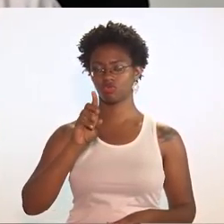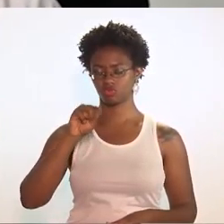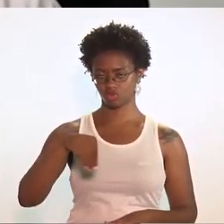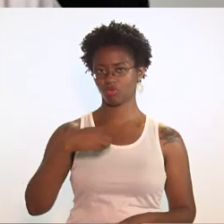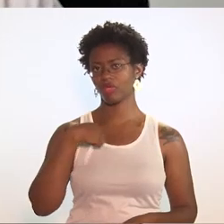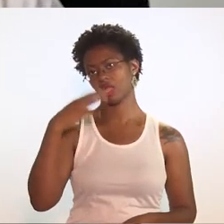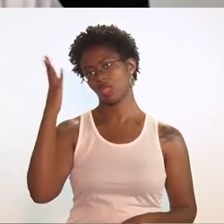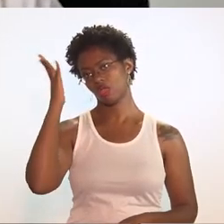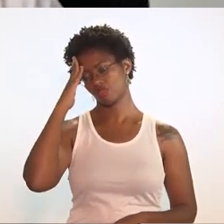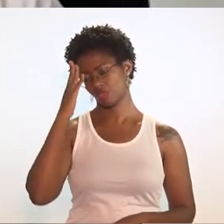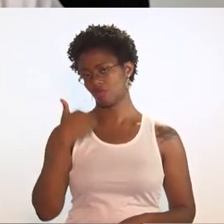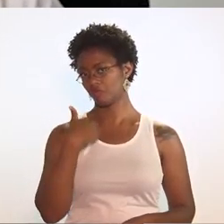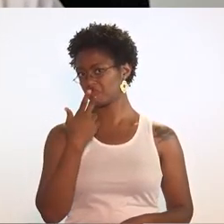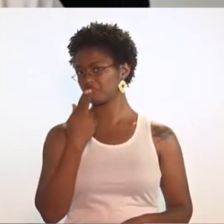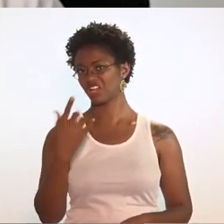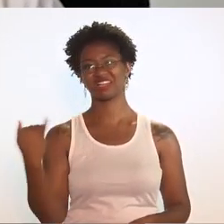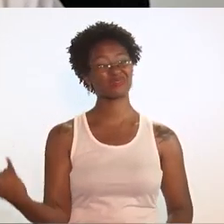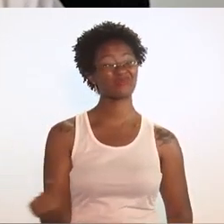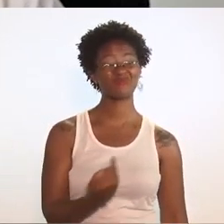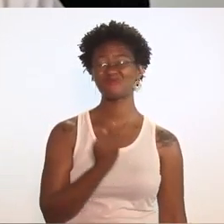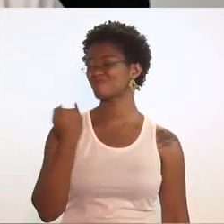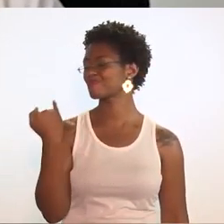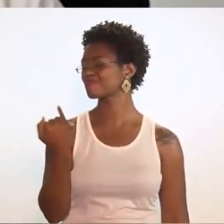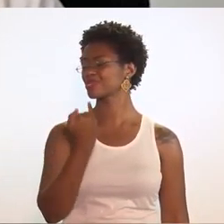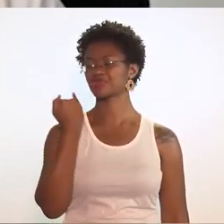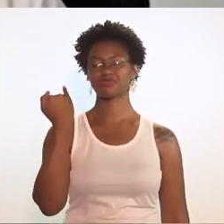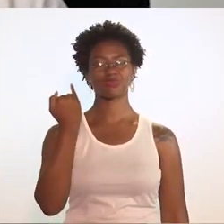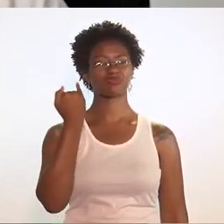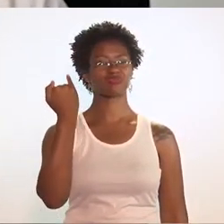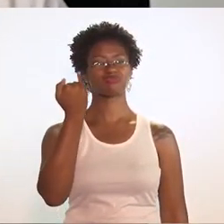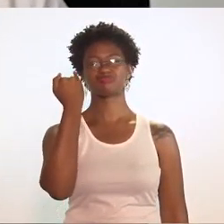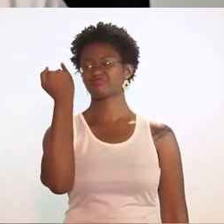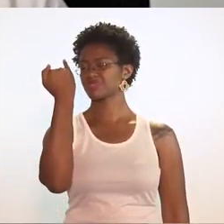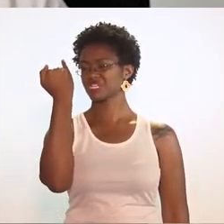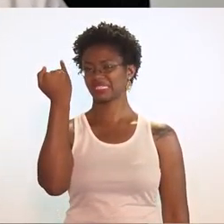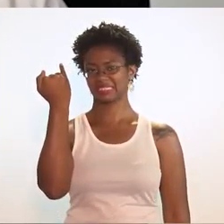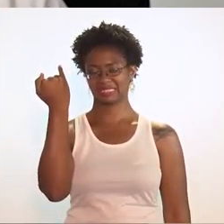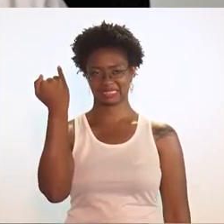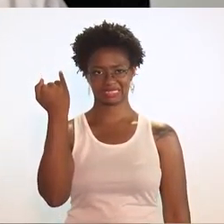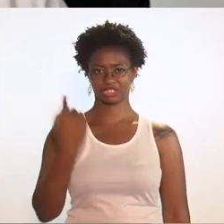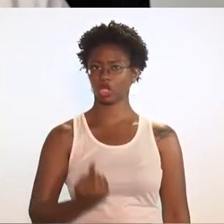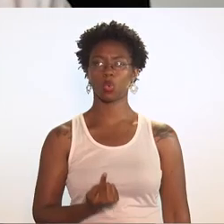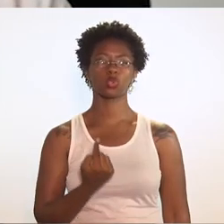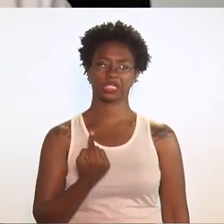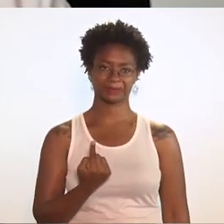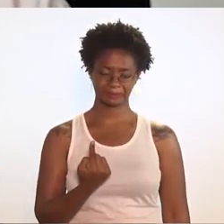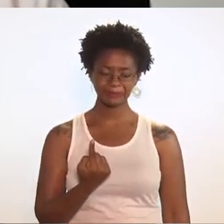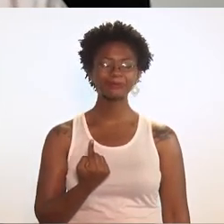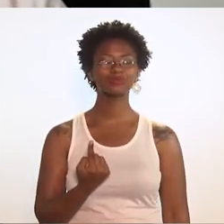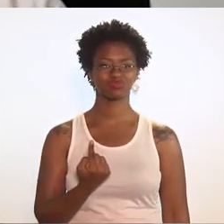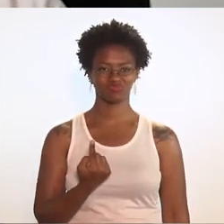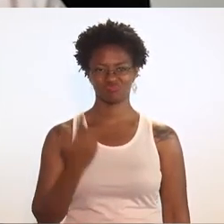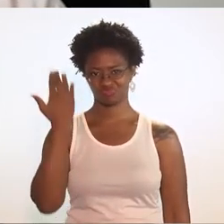case você teve a oportunidade de apresentar em vários eventos internacionais? Qual a importância?